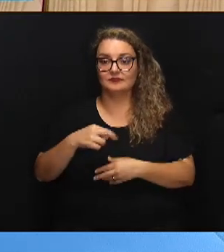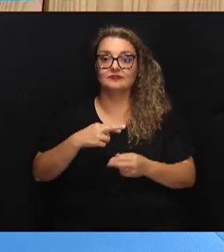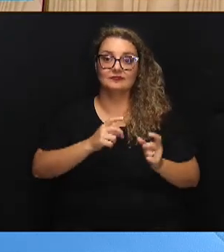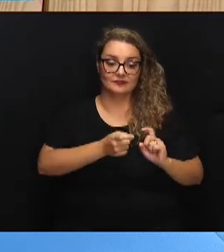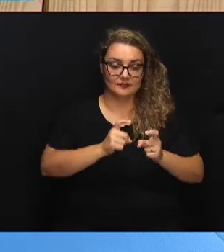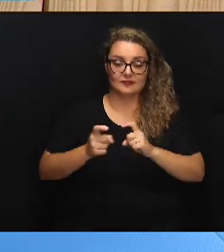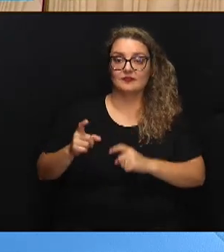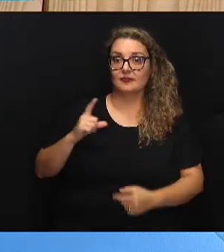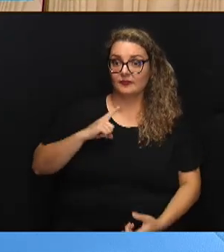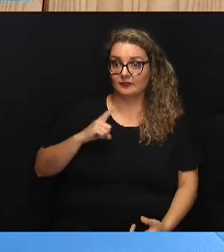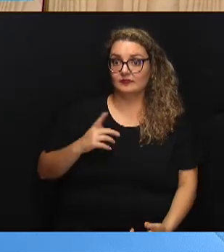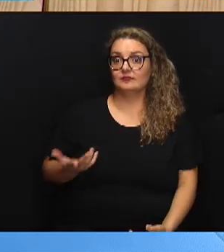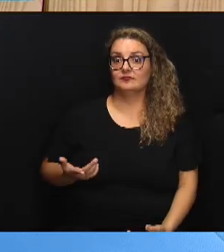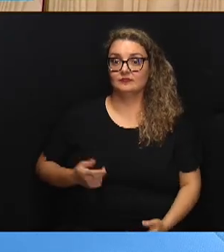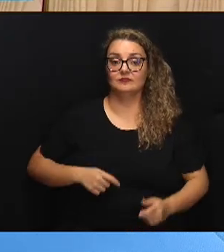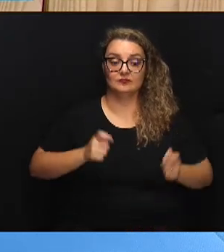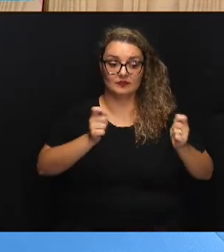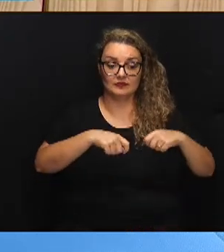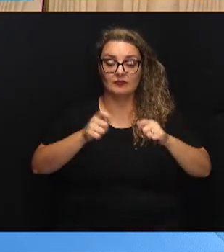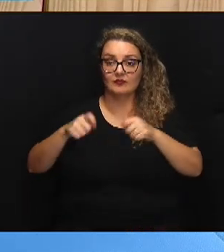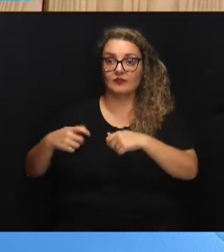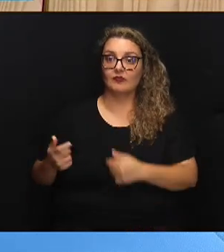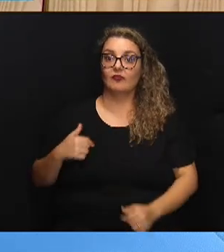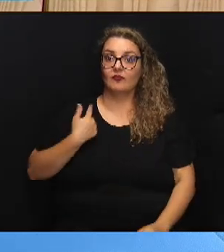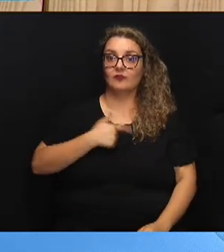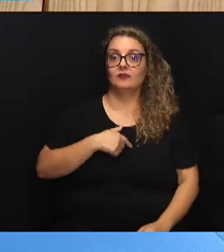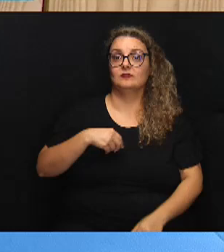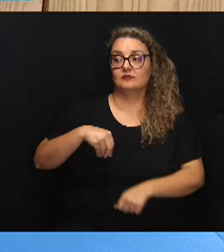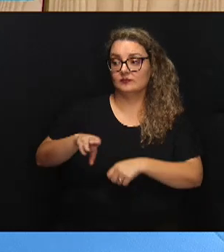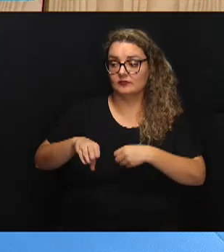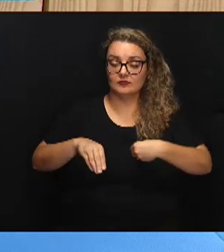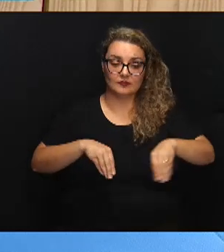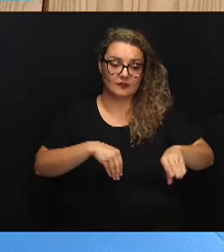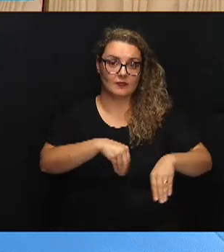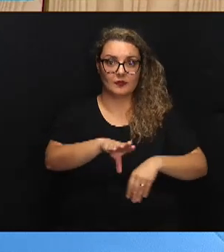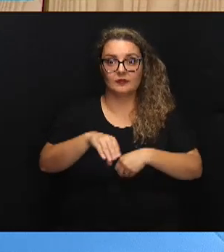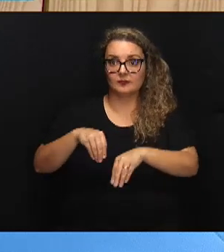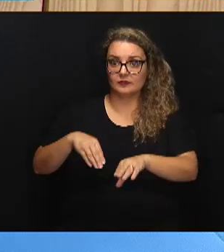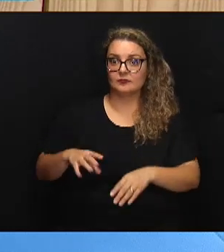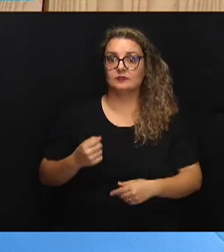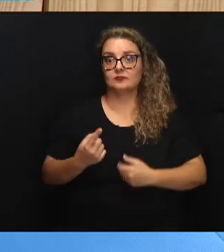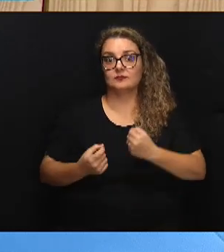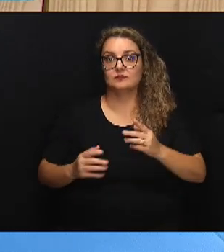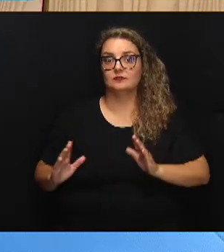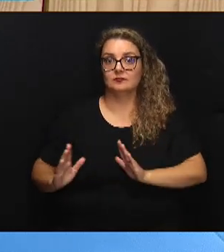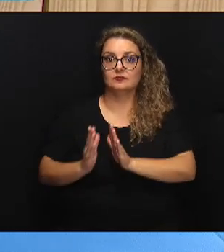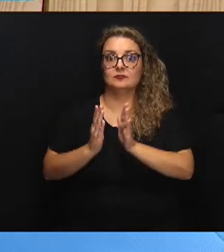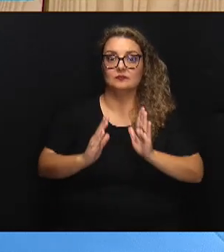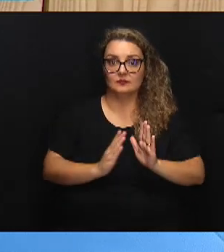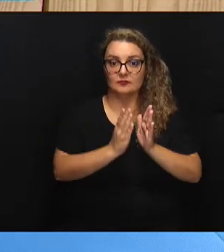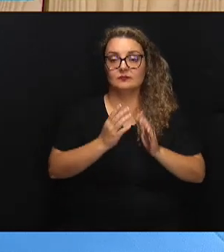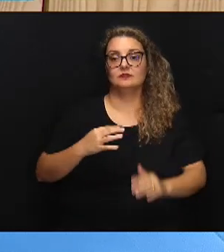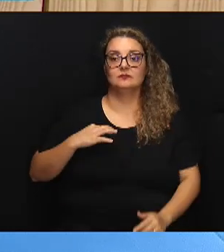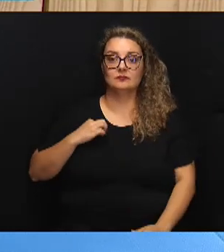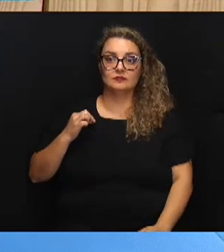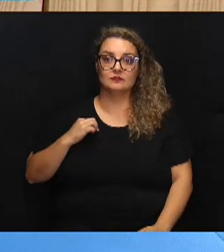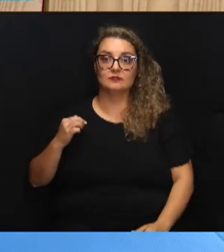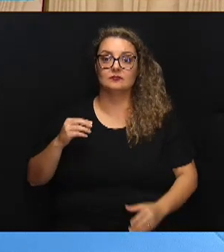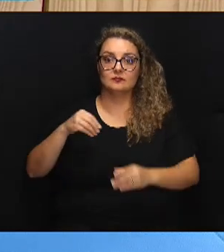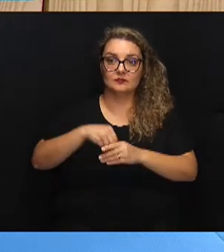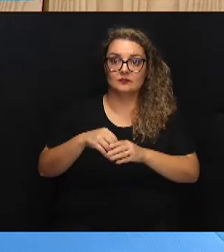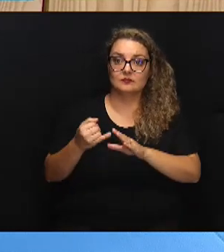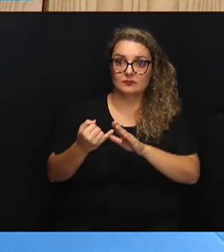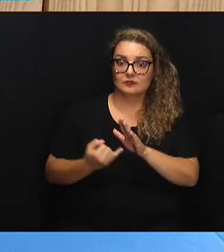nós temos, nessas capacitações, nós vamos indicando, né, algumas frentes de voluntariado dentro da